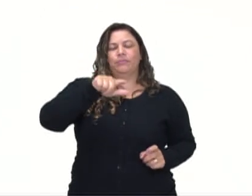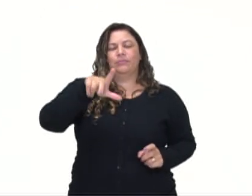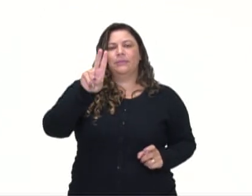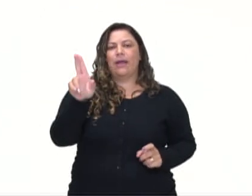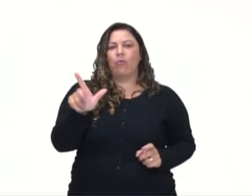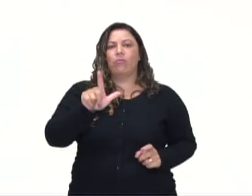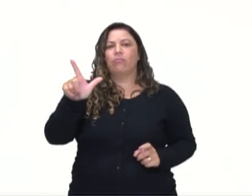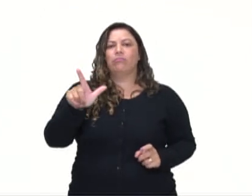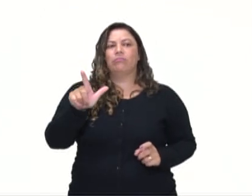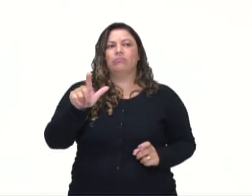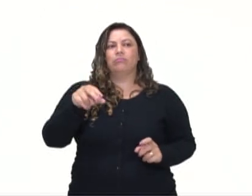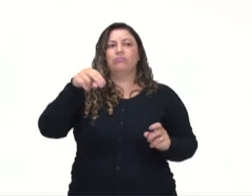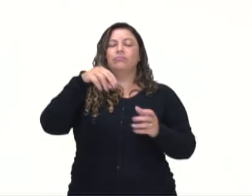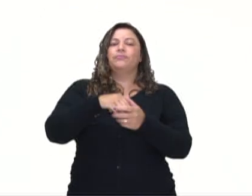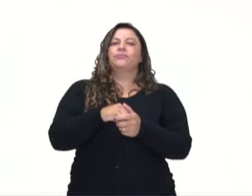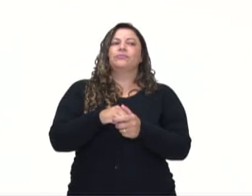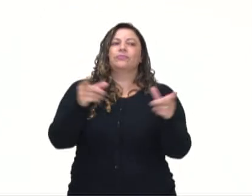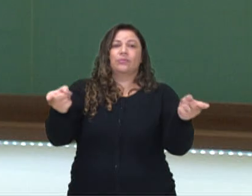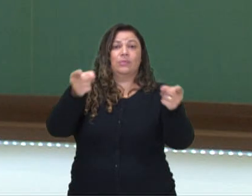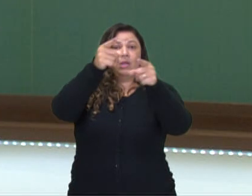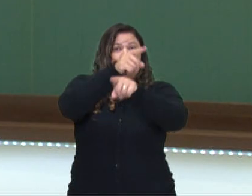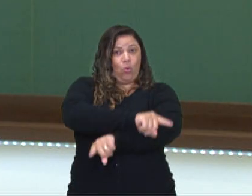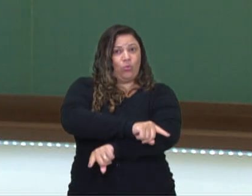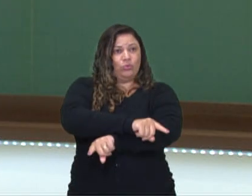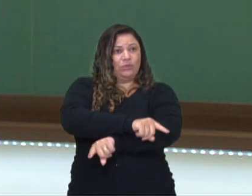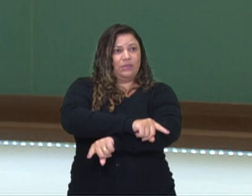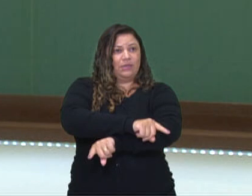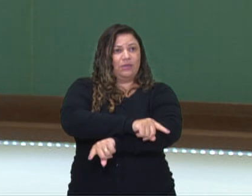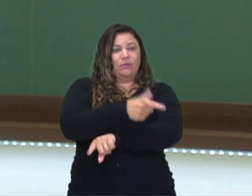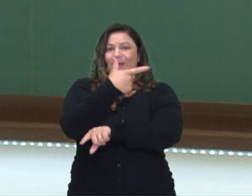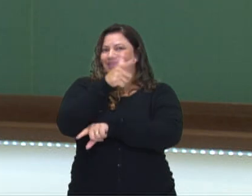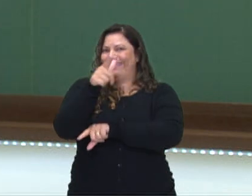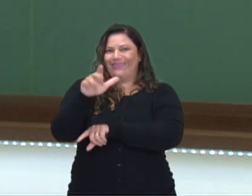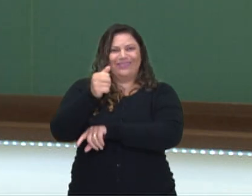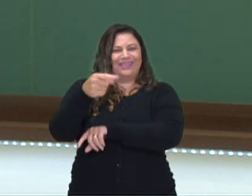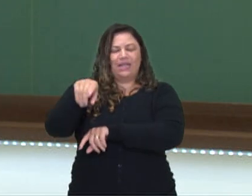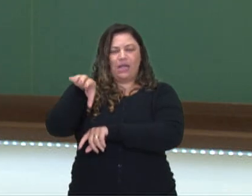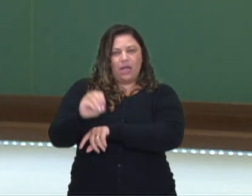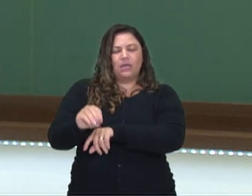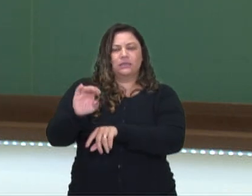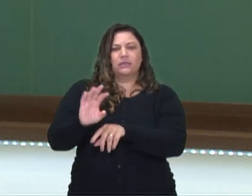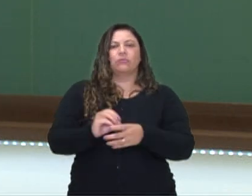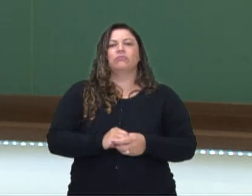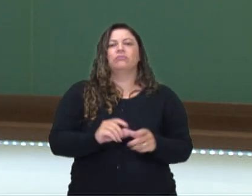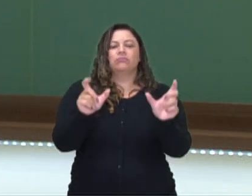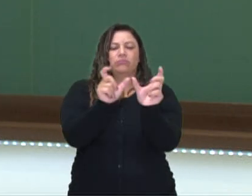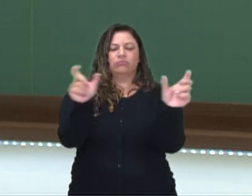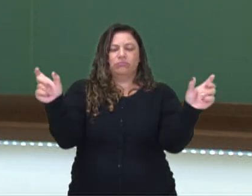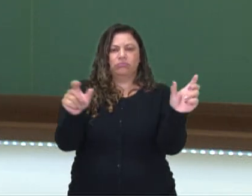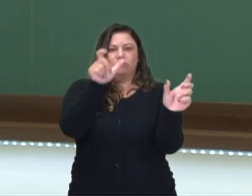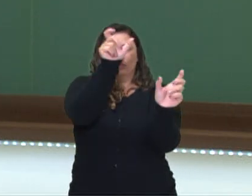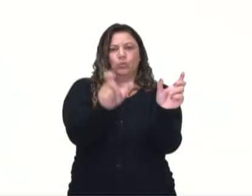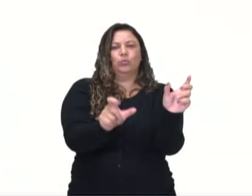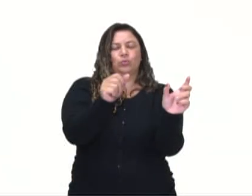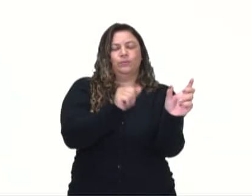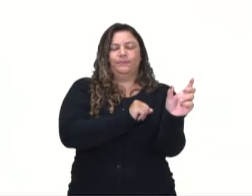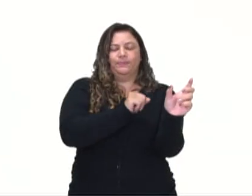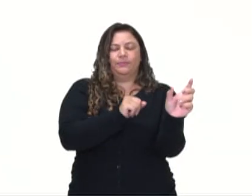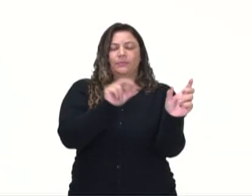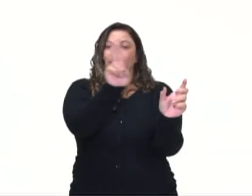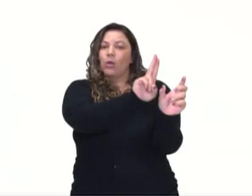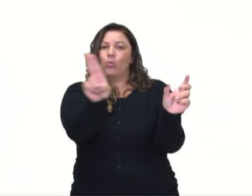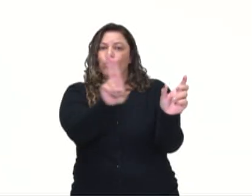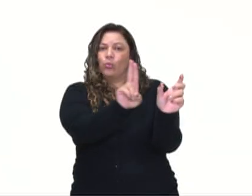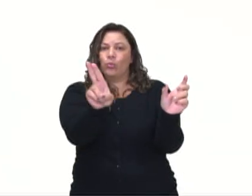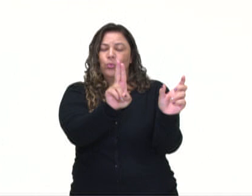ligação, contrário do anterior, não temos ação, e o seu núcleo é um estado, um nome, um predicativo